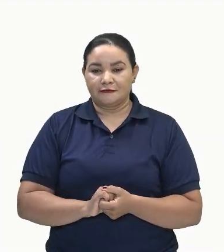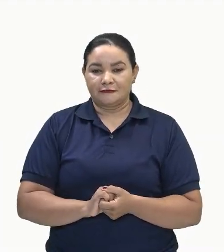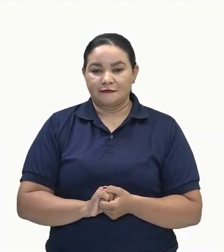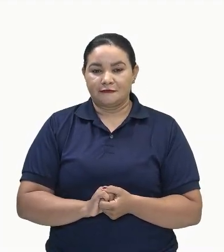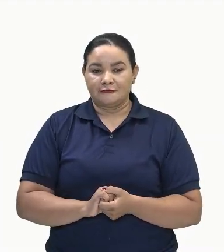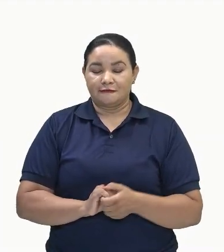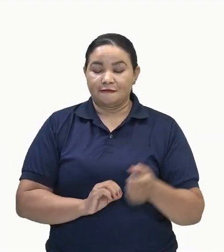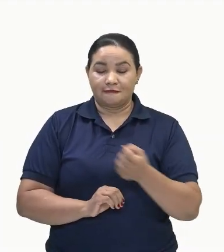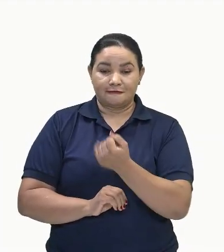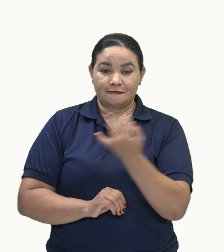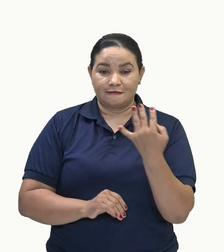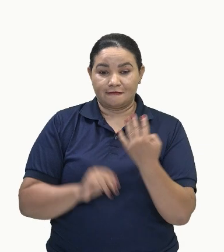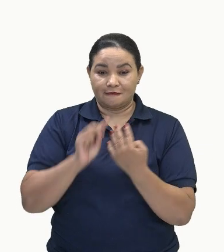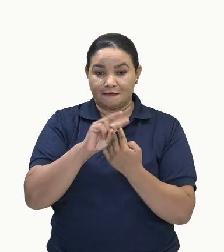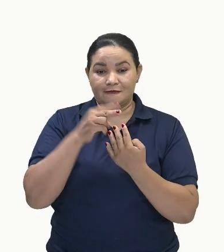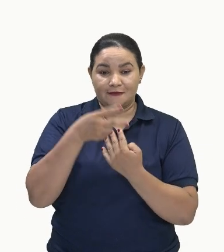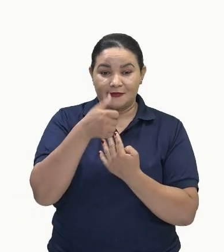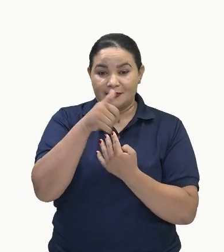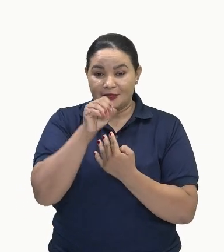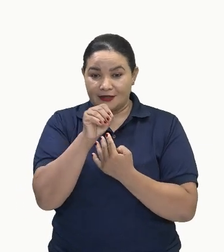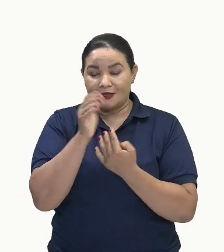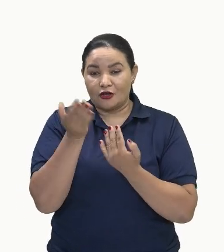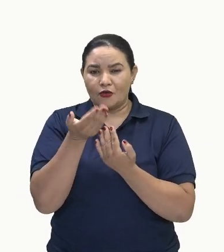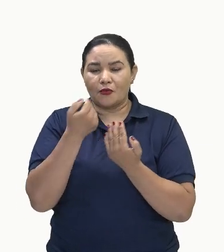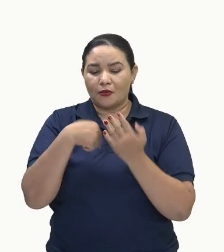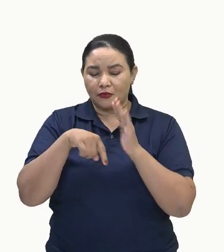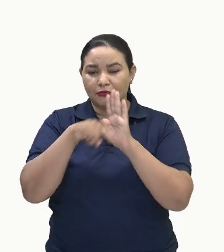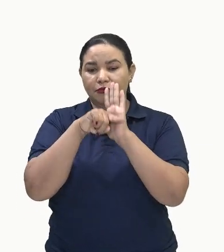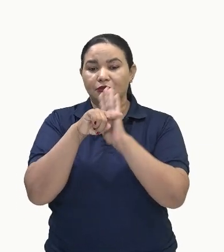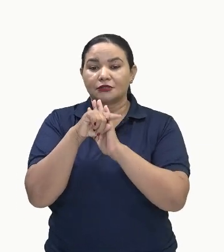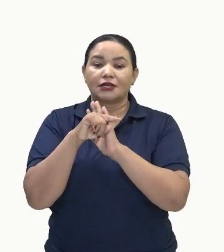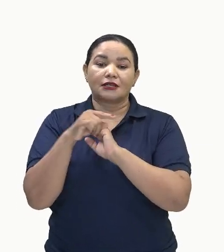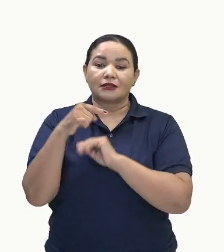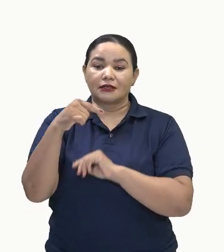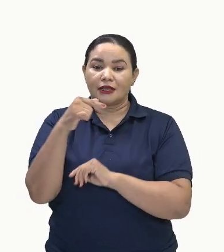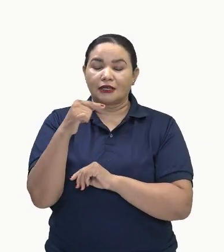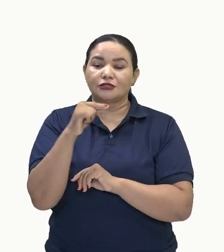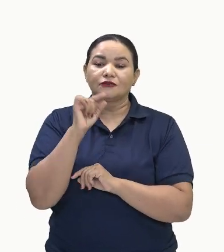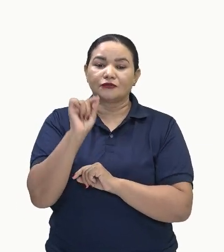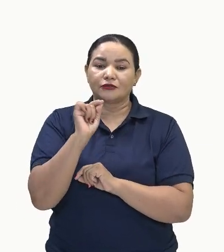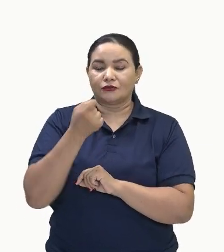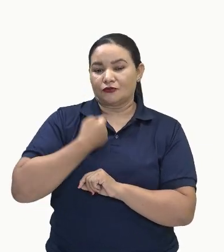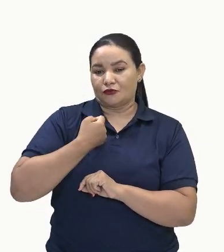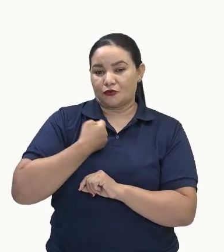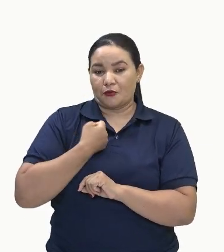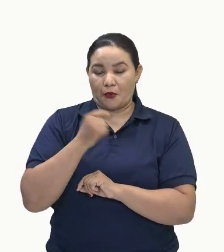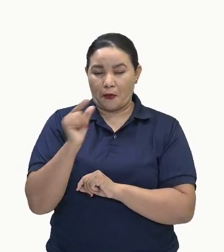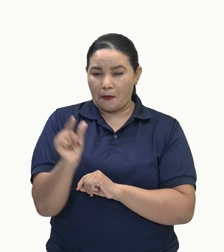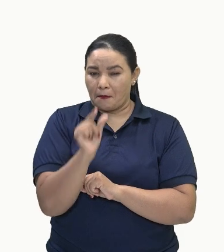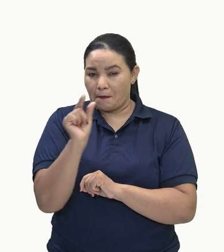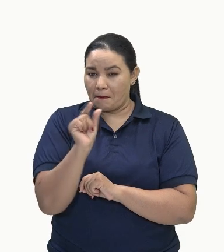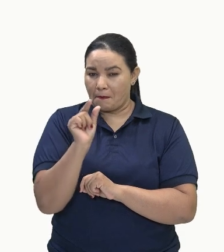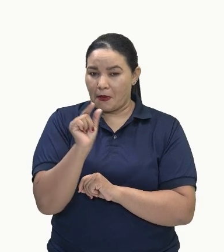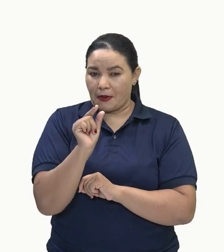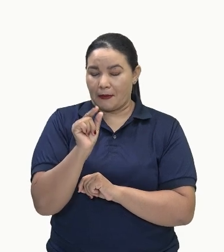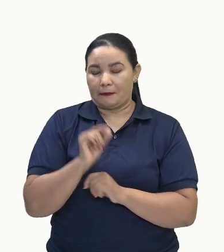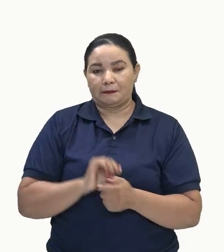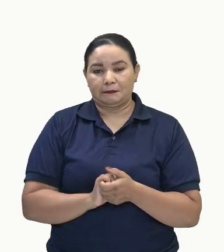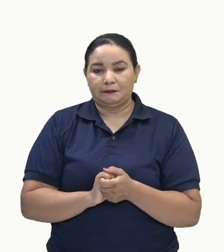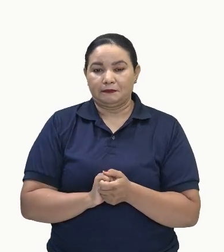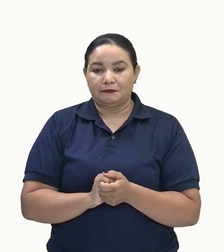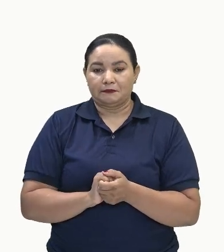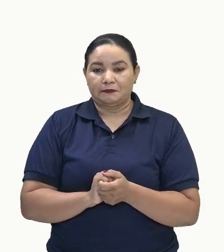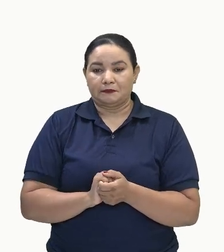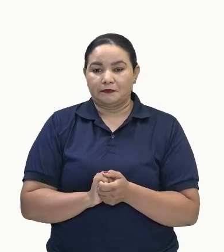de potência de base 10, mas agora quando o expoente for negativo, quando esse número for um número pequeno, certo?